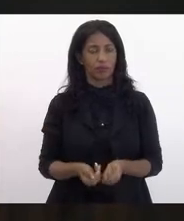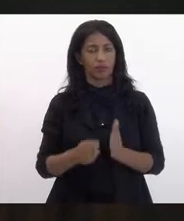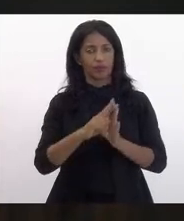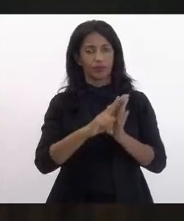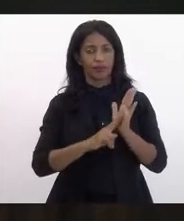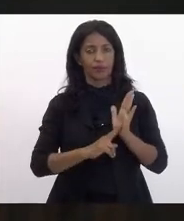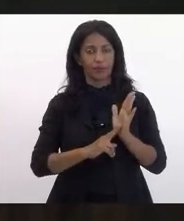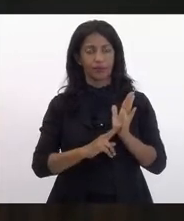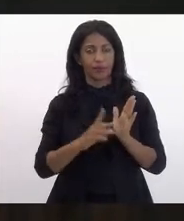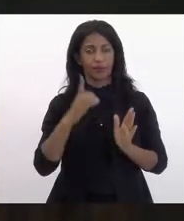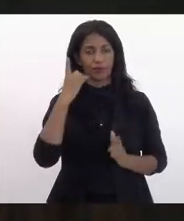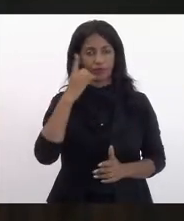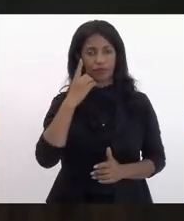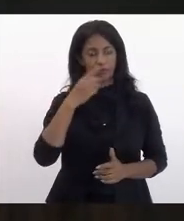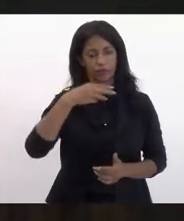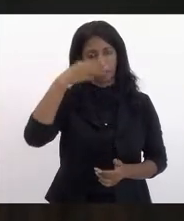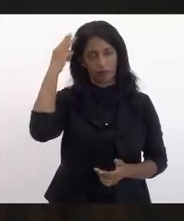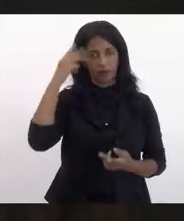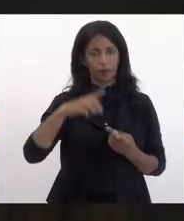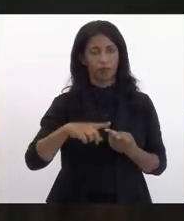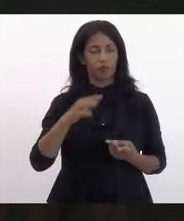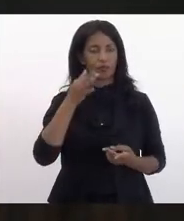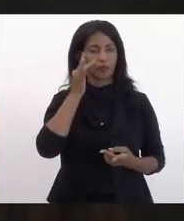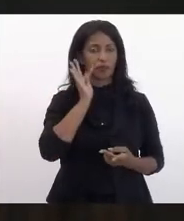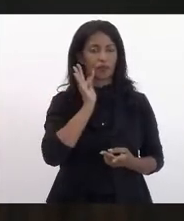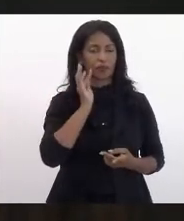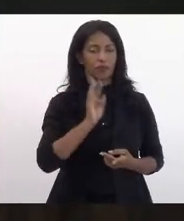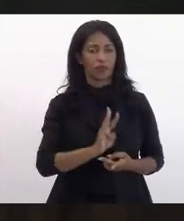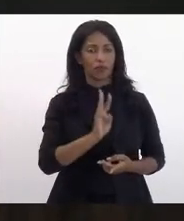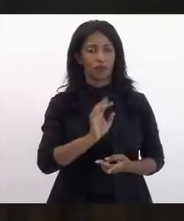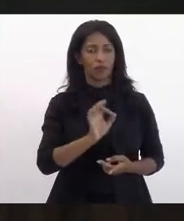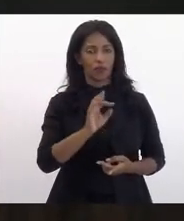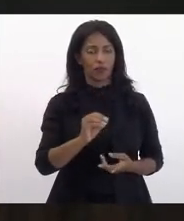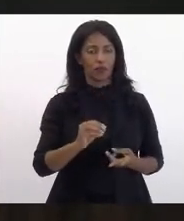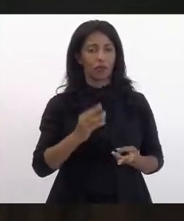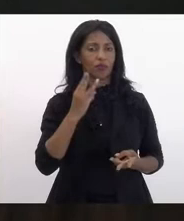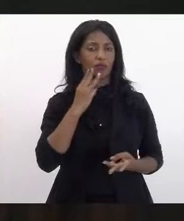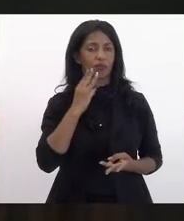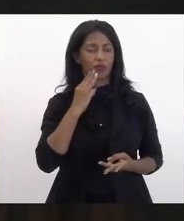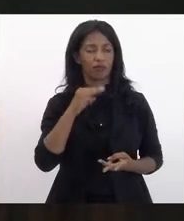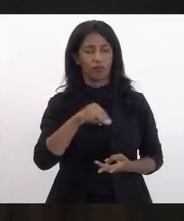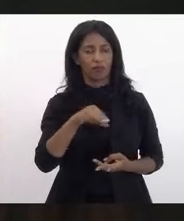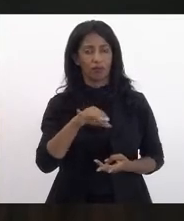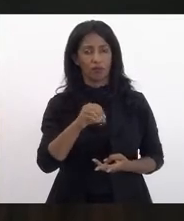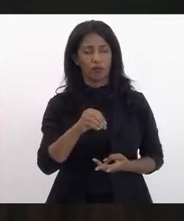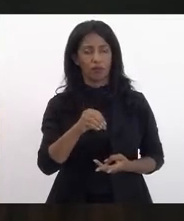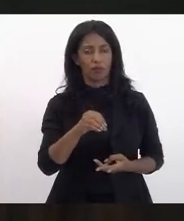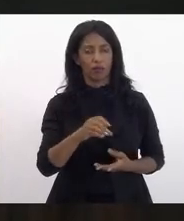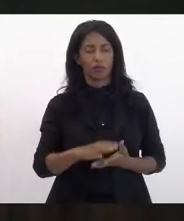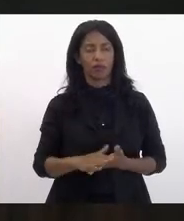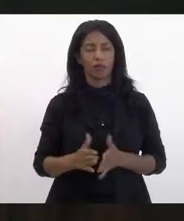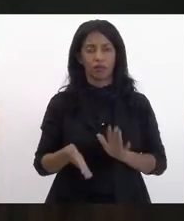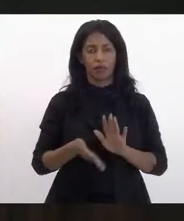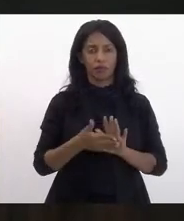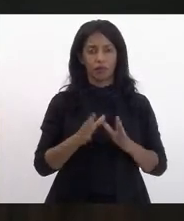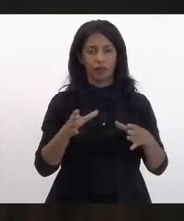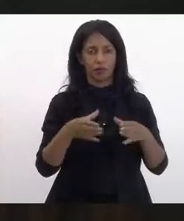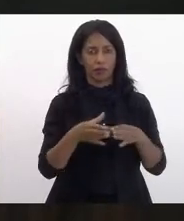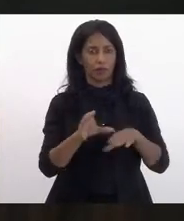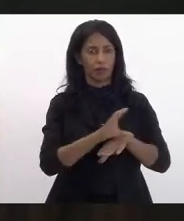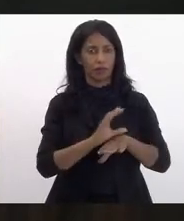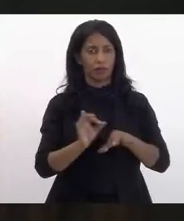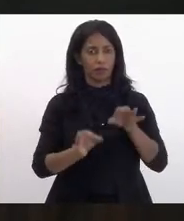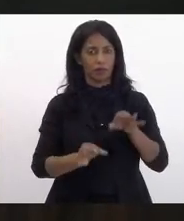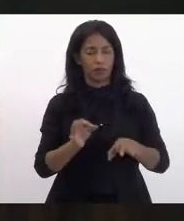Relator, deputado Márcio Pacheco, Flávio Serafim, Wellington José, Valdeco Carneiro e Márcio Pacheco. Para emitir parecer pela Constituição e